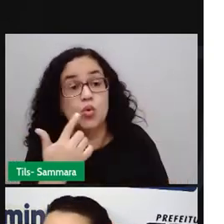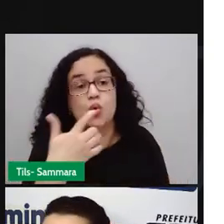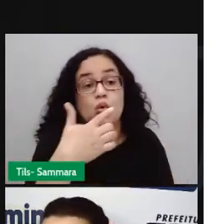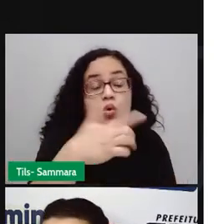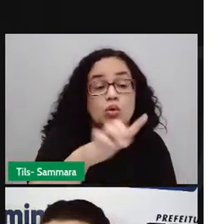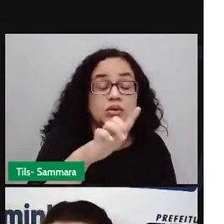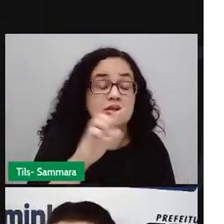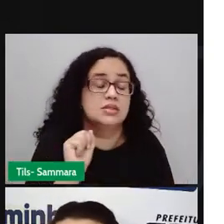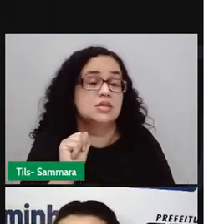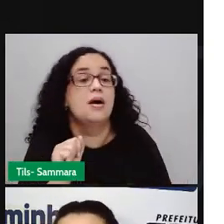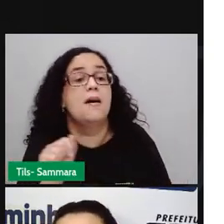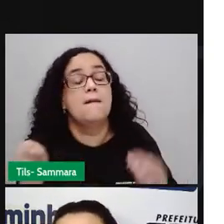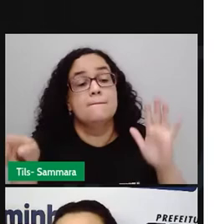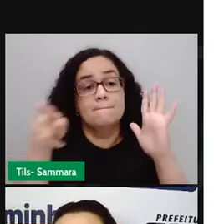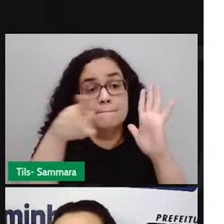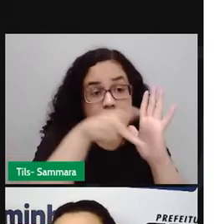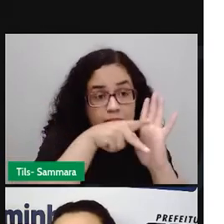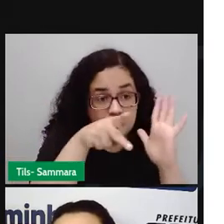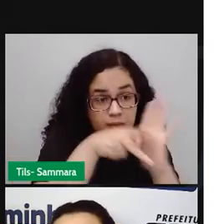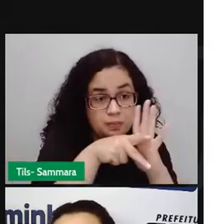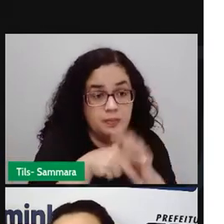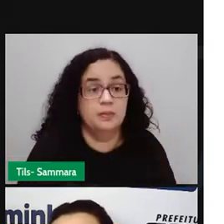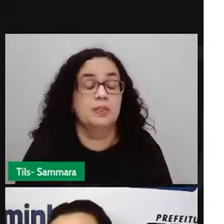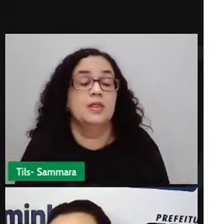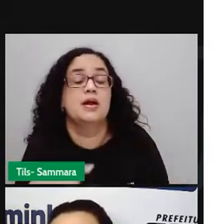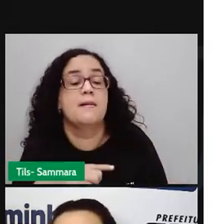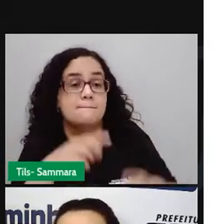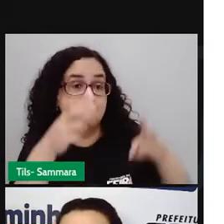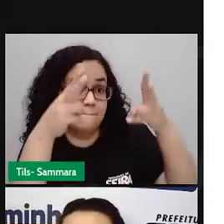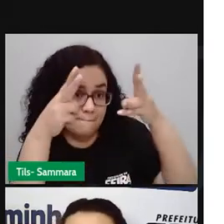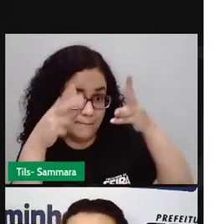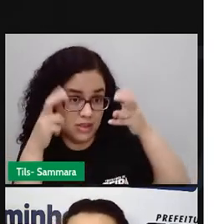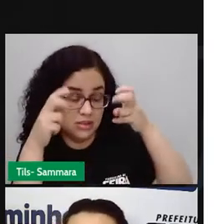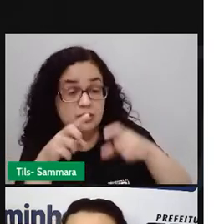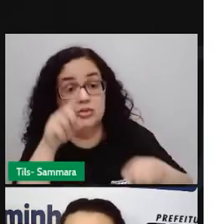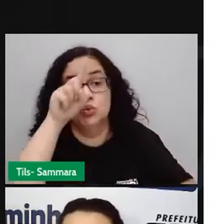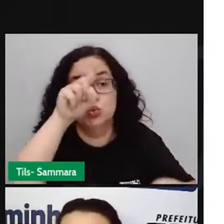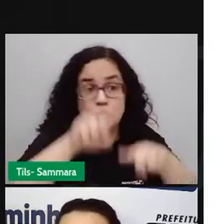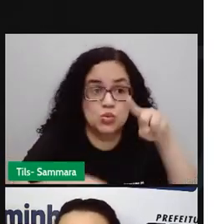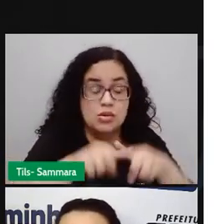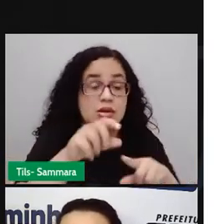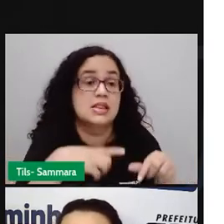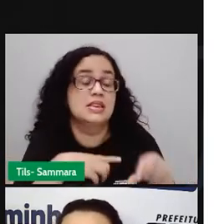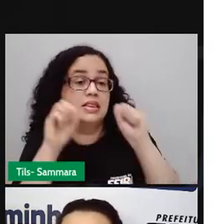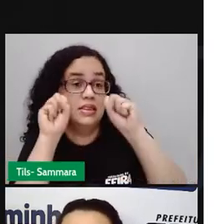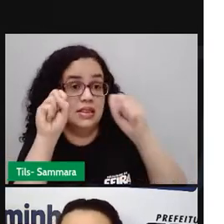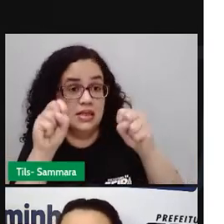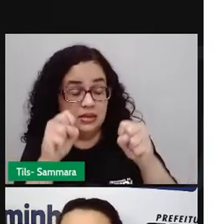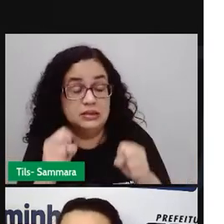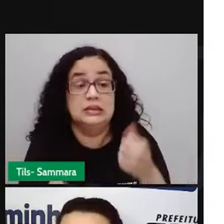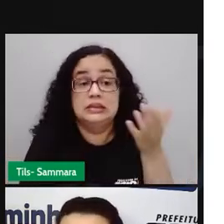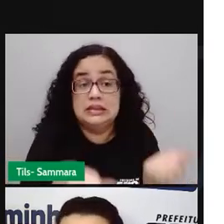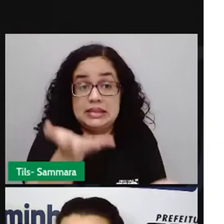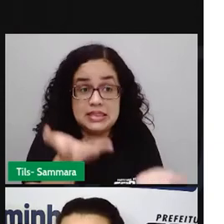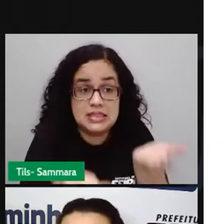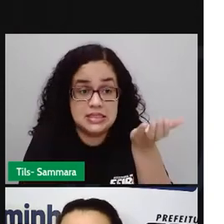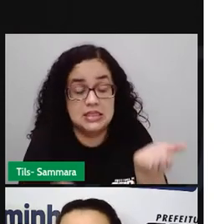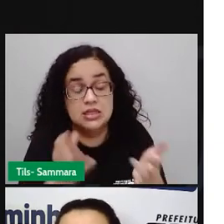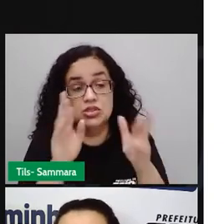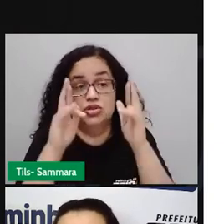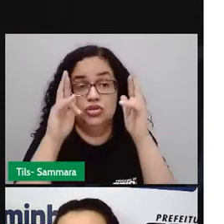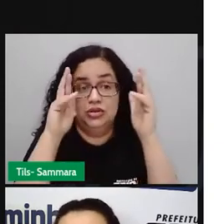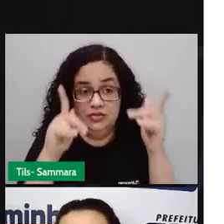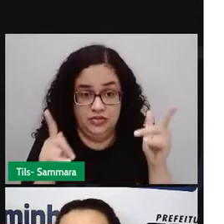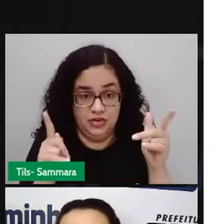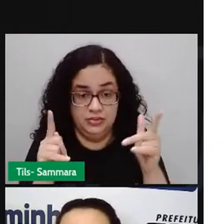outras propriedades, a gente percebe que os materiais, eles possuem densidades diferentes.